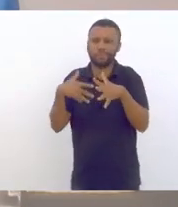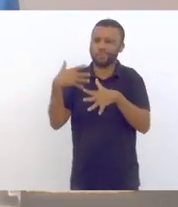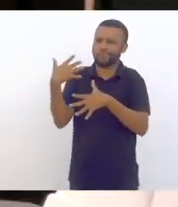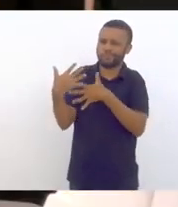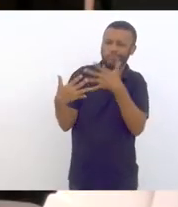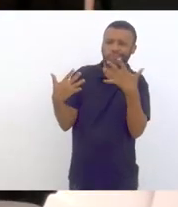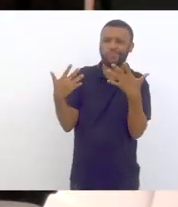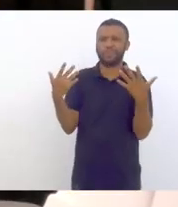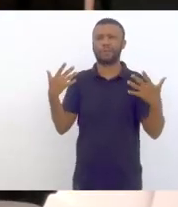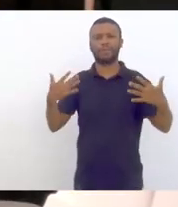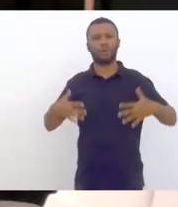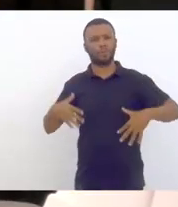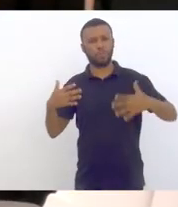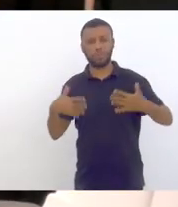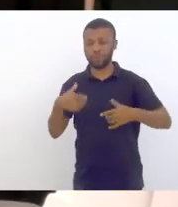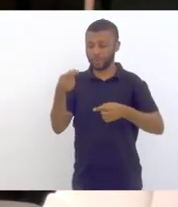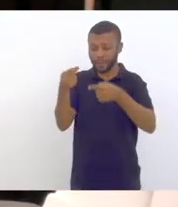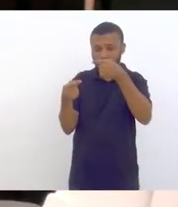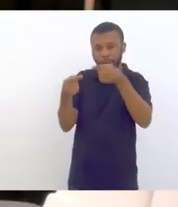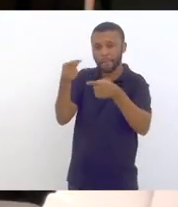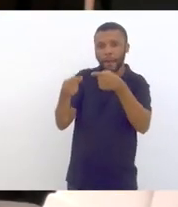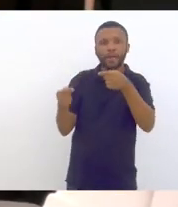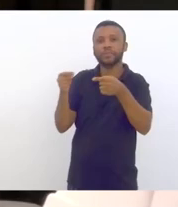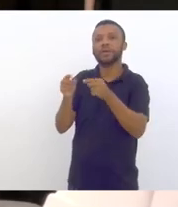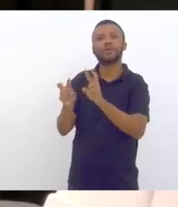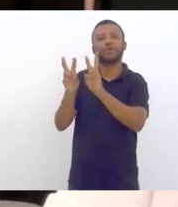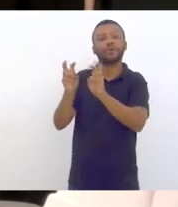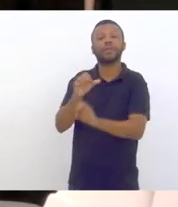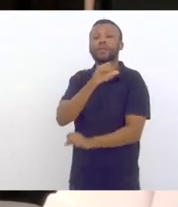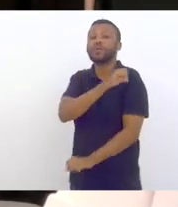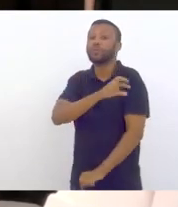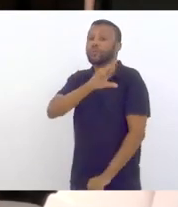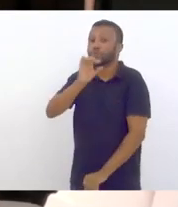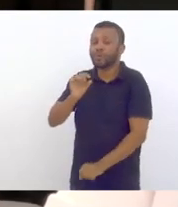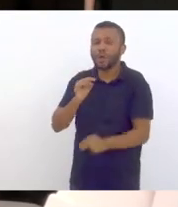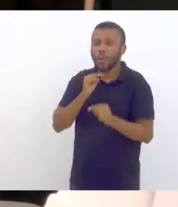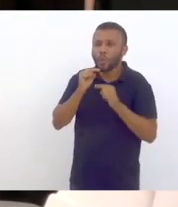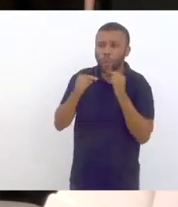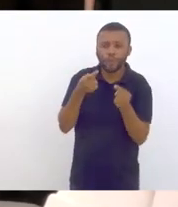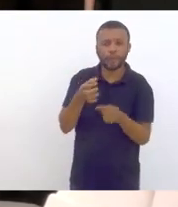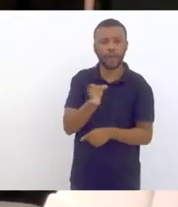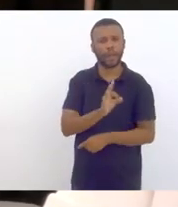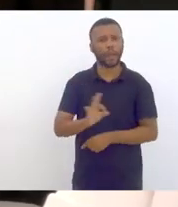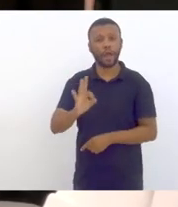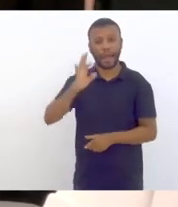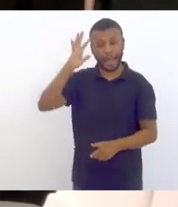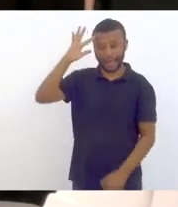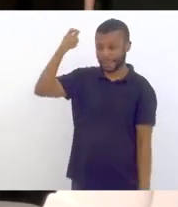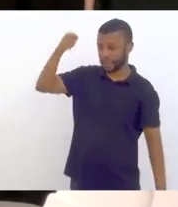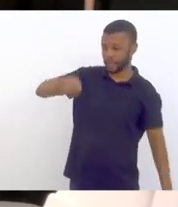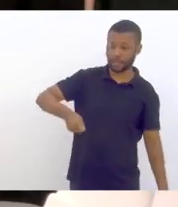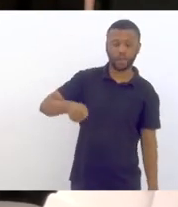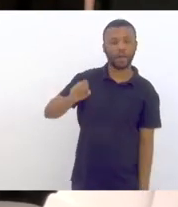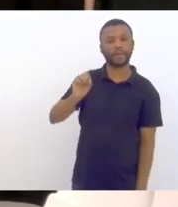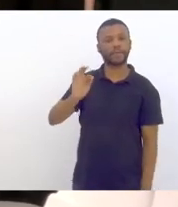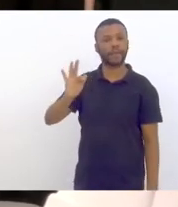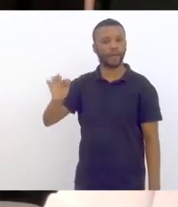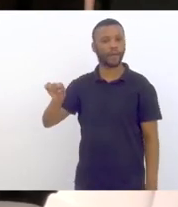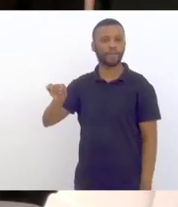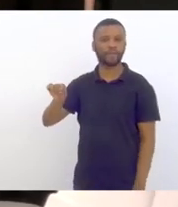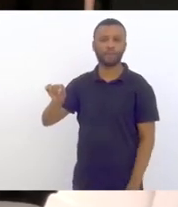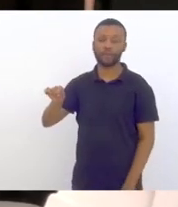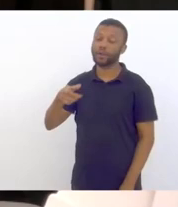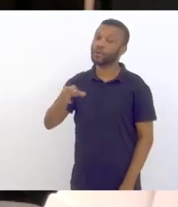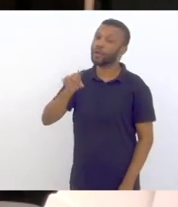eles geram complexidade nesse debate é que essa questão do rio não é nenhuma dúvida edição de supremo agora André não só porque